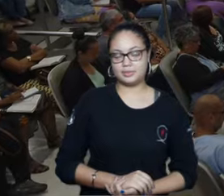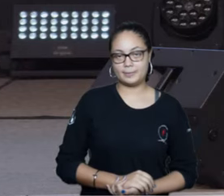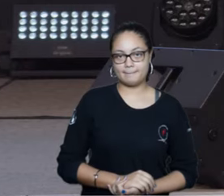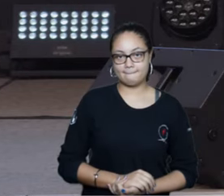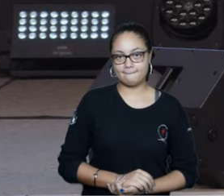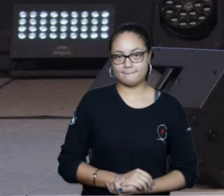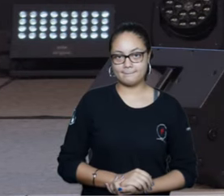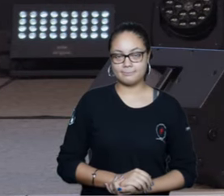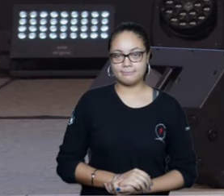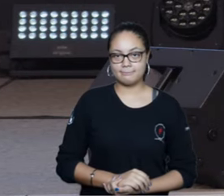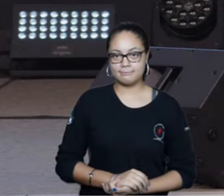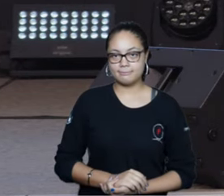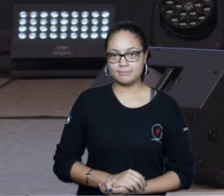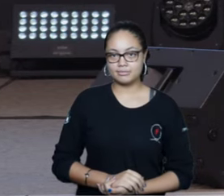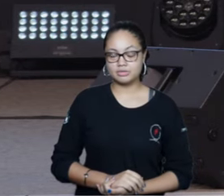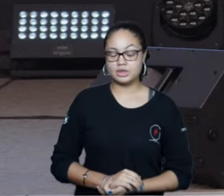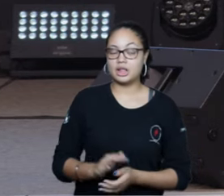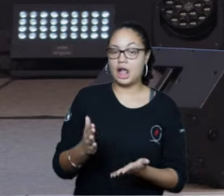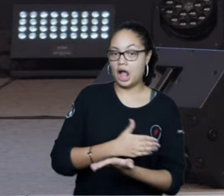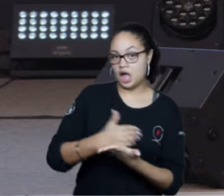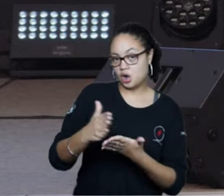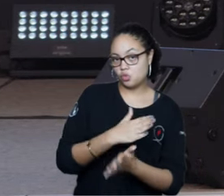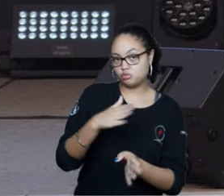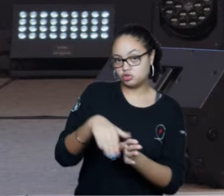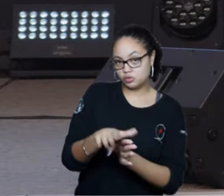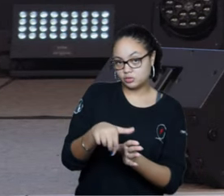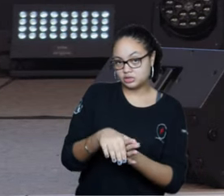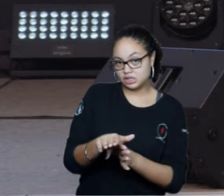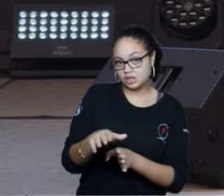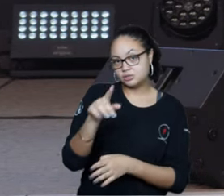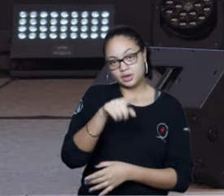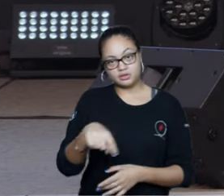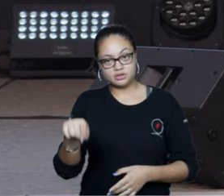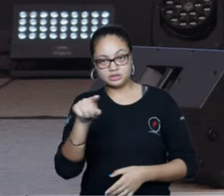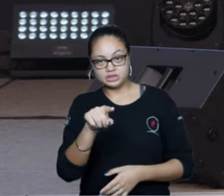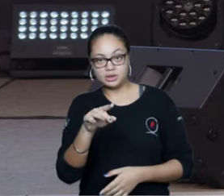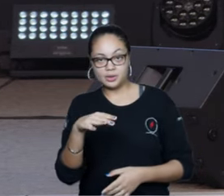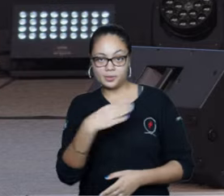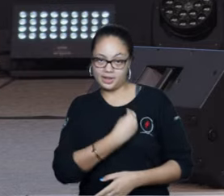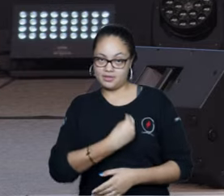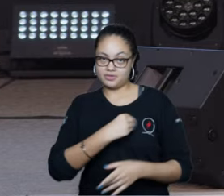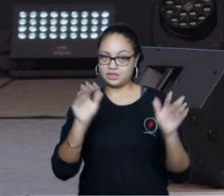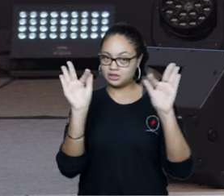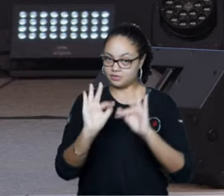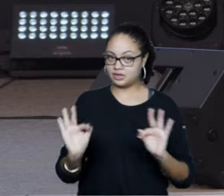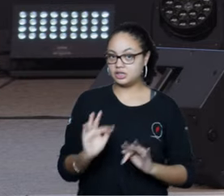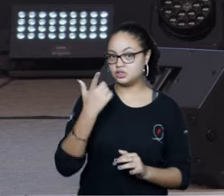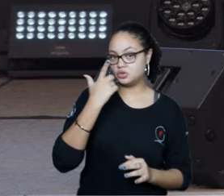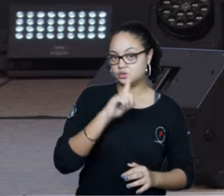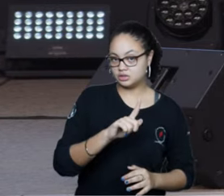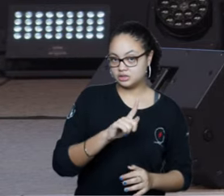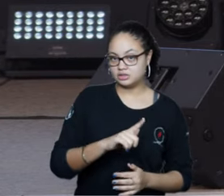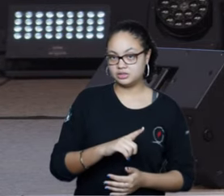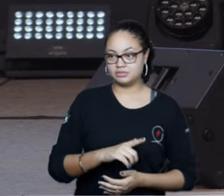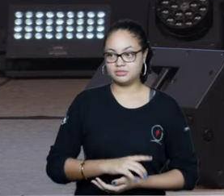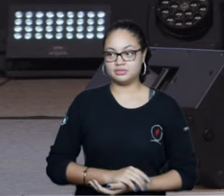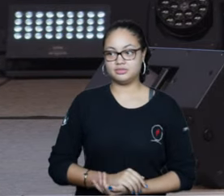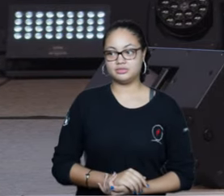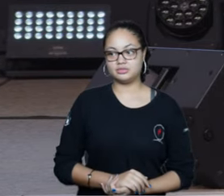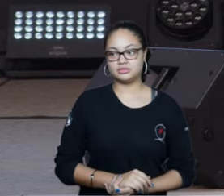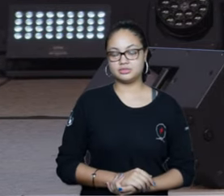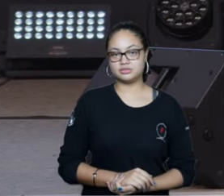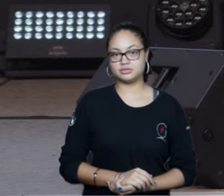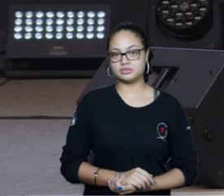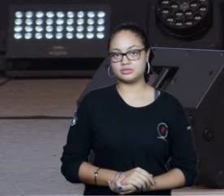eu tô te dando aqui eu tô dando alguns conselhos para você ter uma vida feliz eu guardo esse assunto aqui